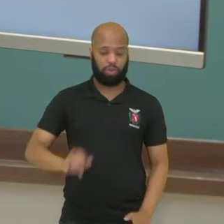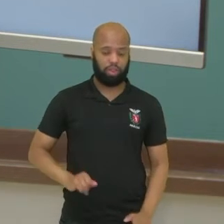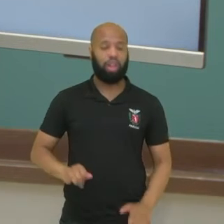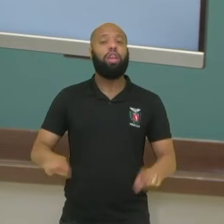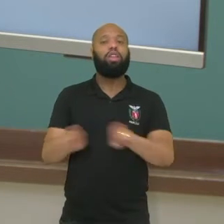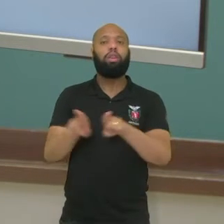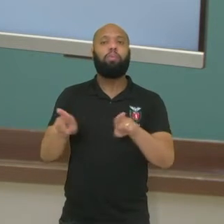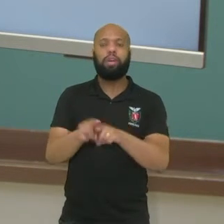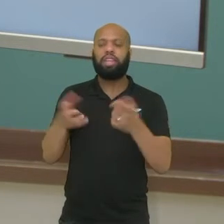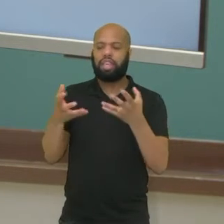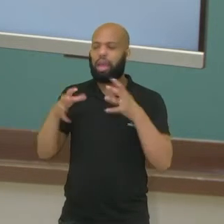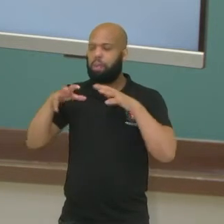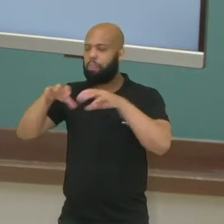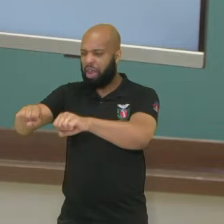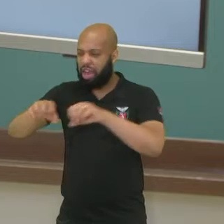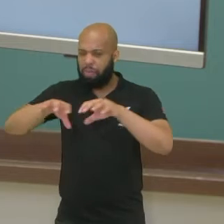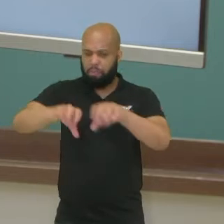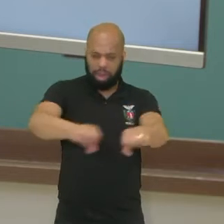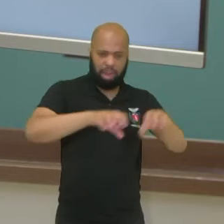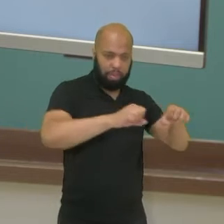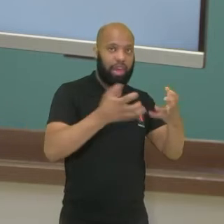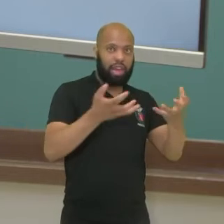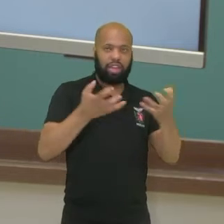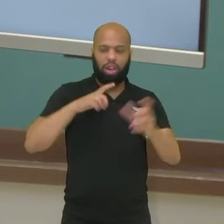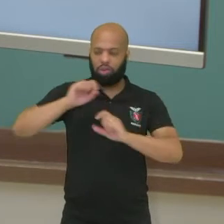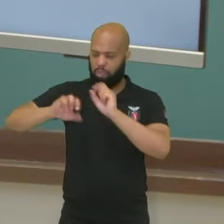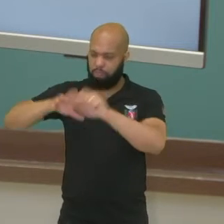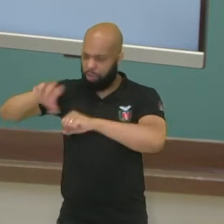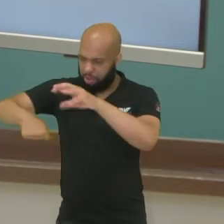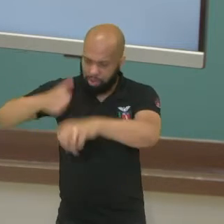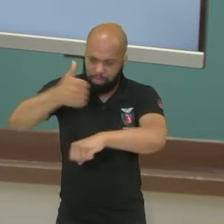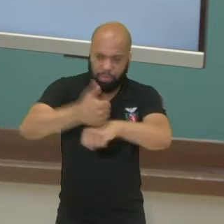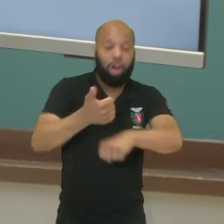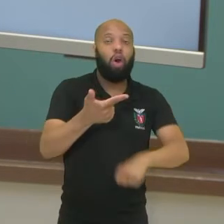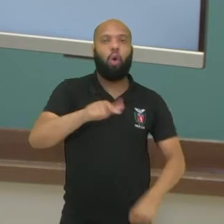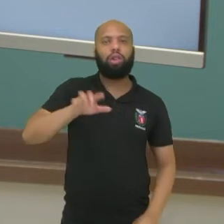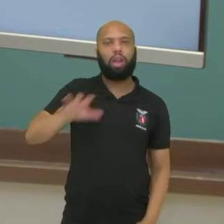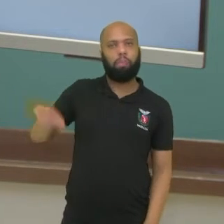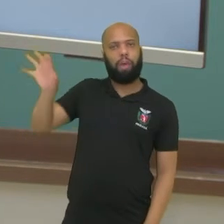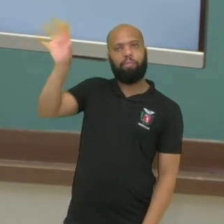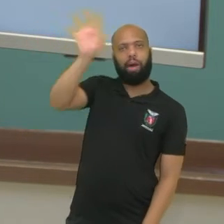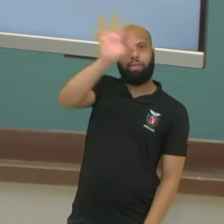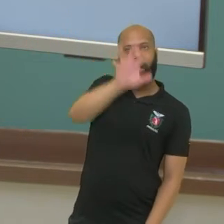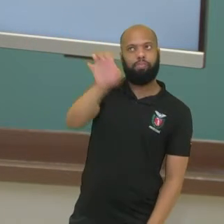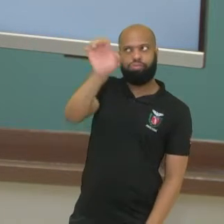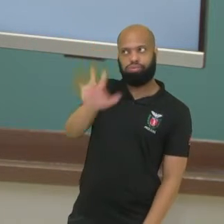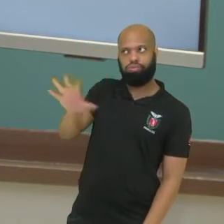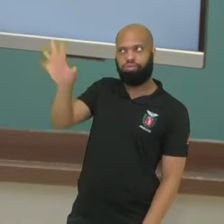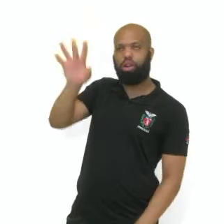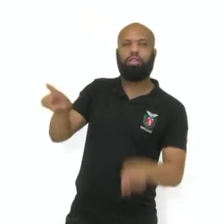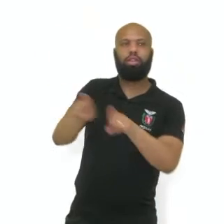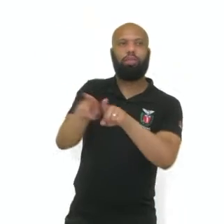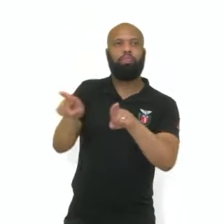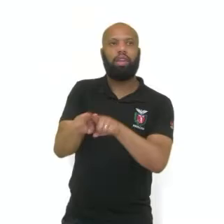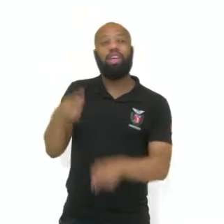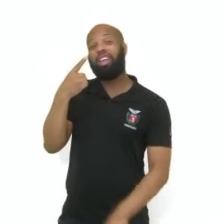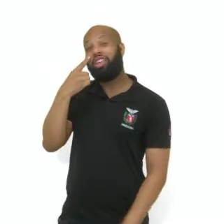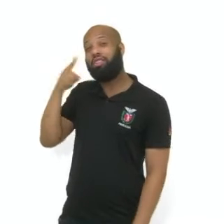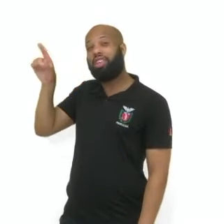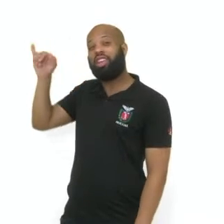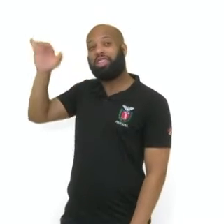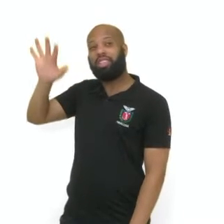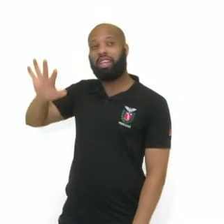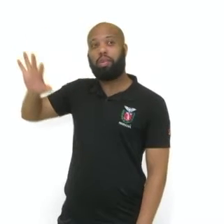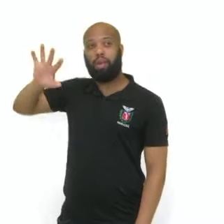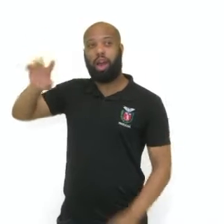né? Napoleão vai então expandir o seu poder aí para outras regiões da Europa. Ali a imagem do Arco do Triunfo,